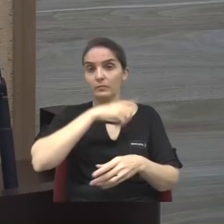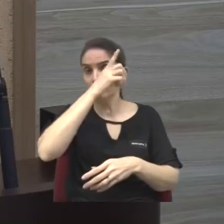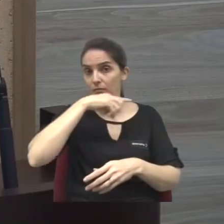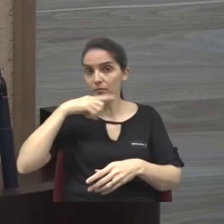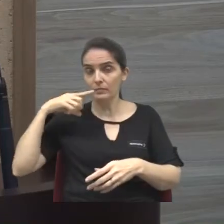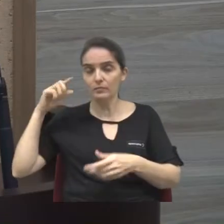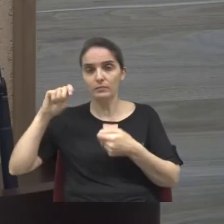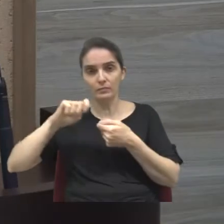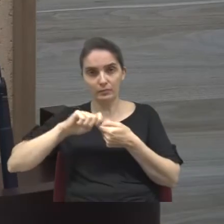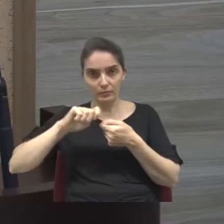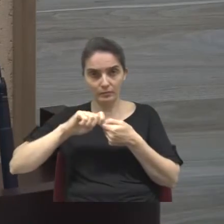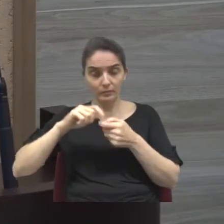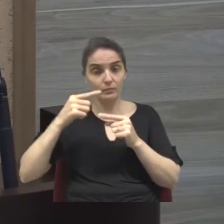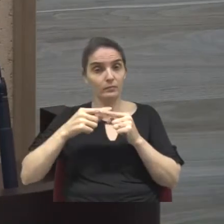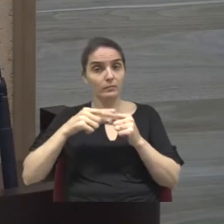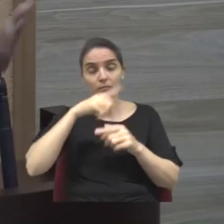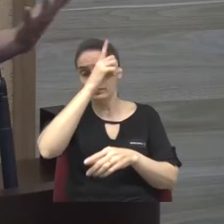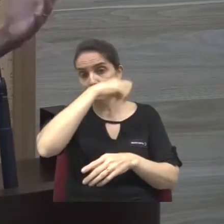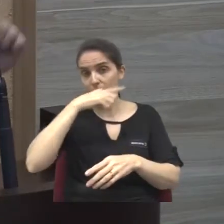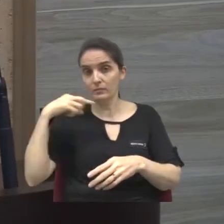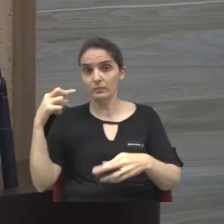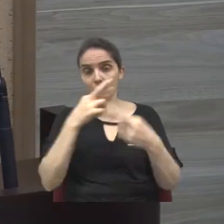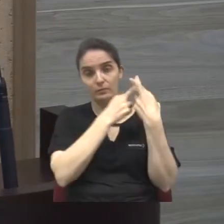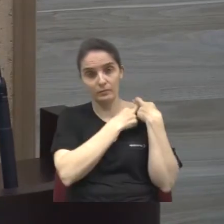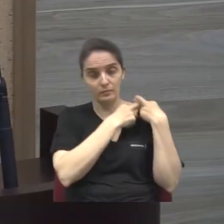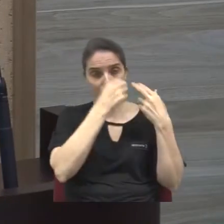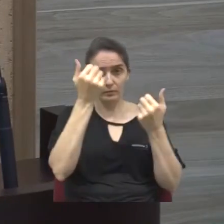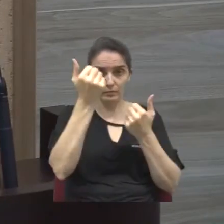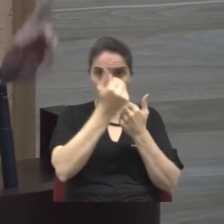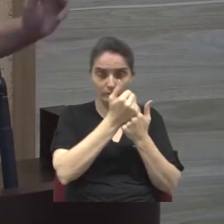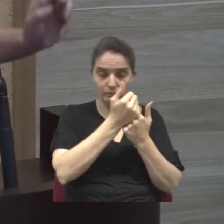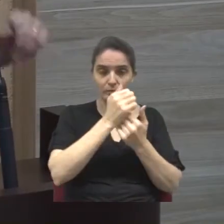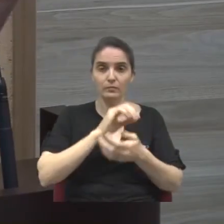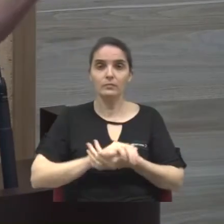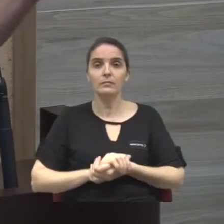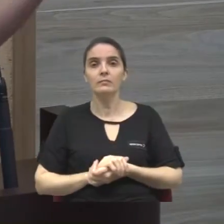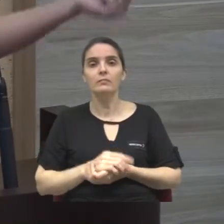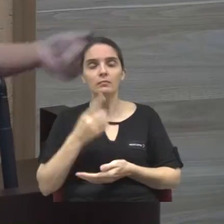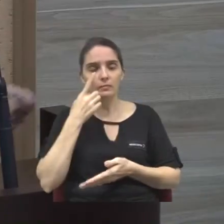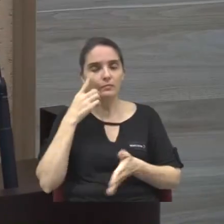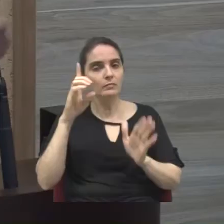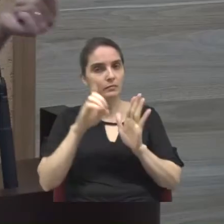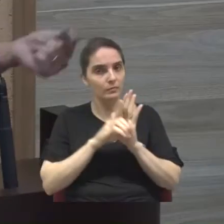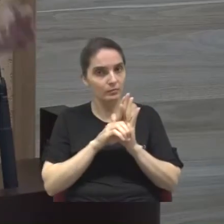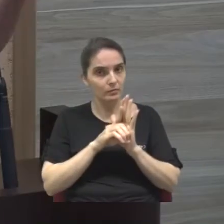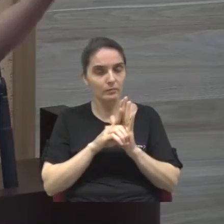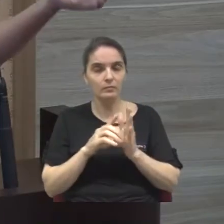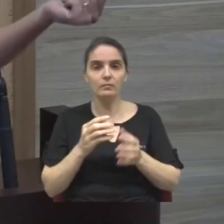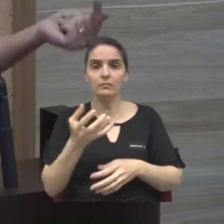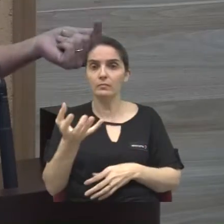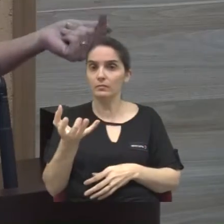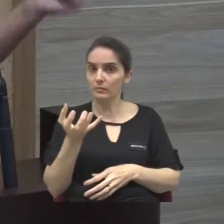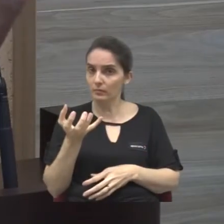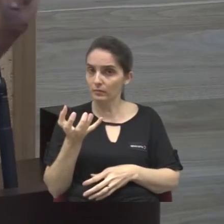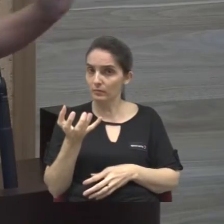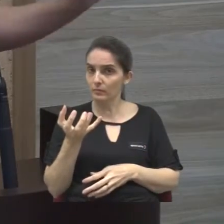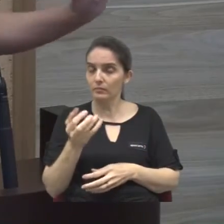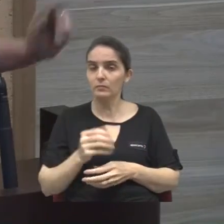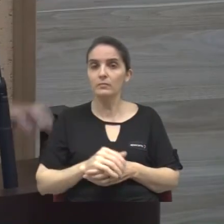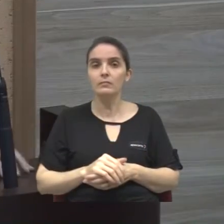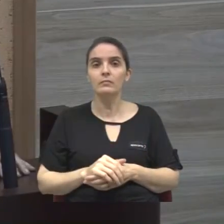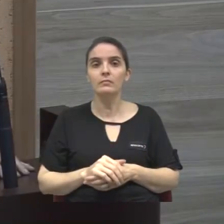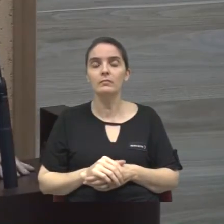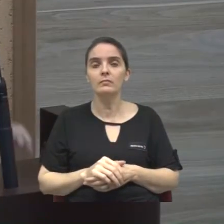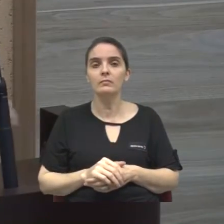papel de corregedora substituta. Vi já o decreto, gostaria que não fizessem nenhum tipo de apontamento com relação